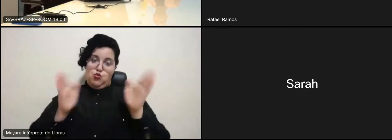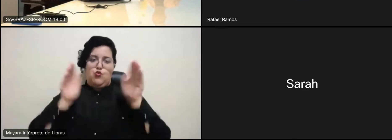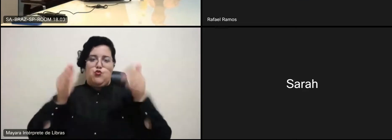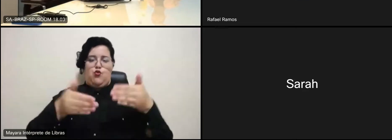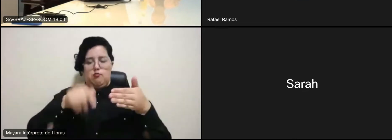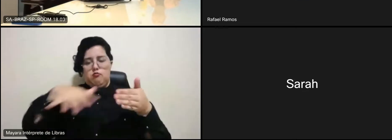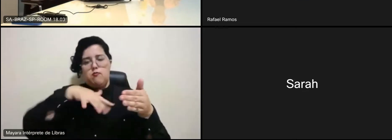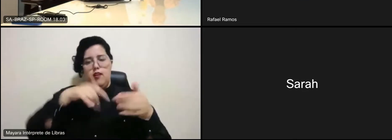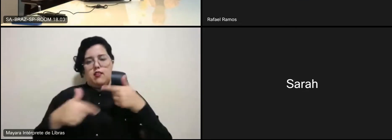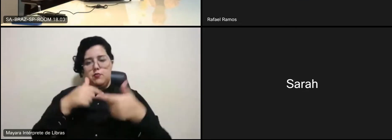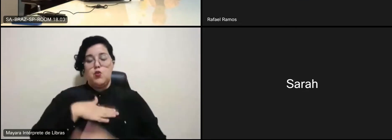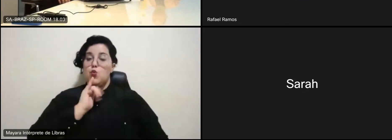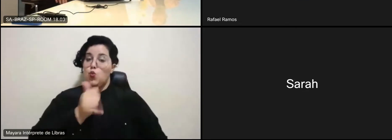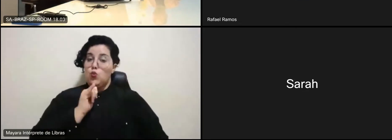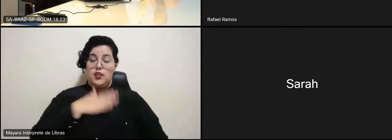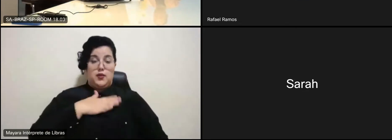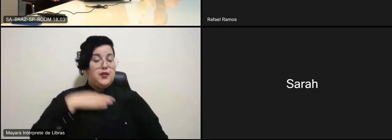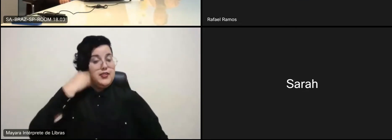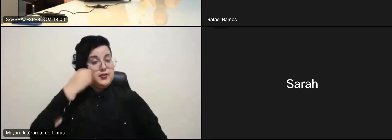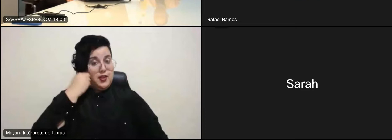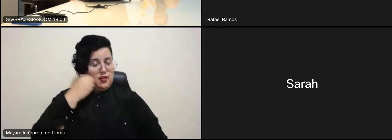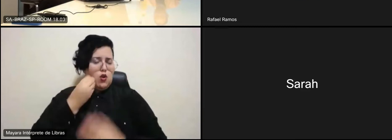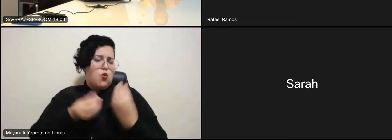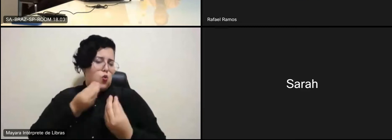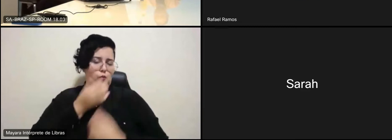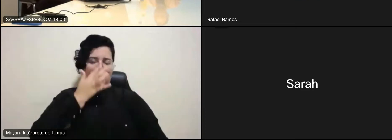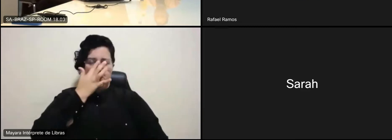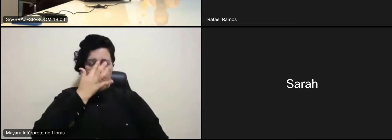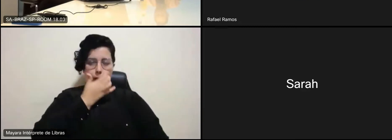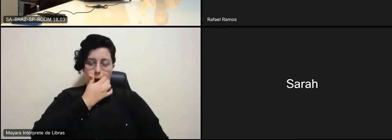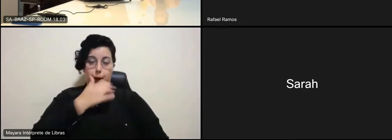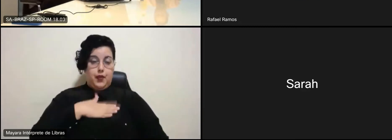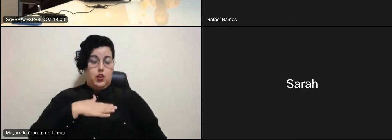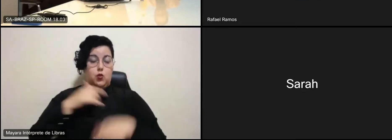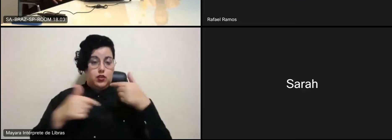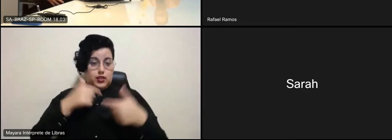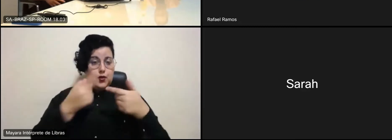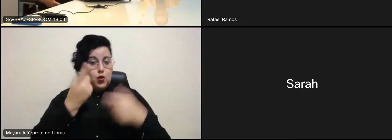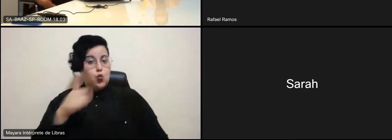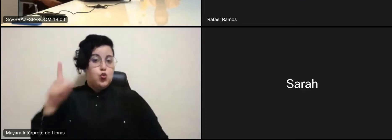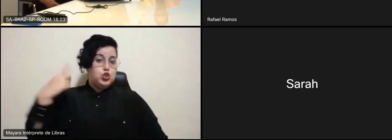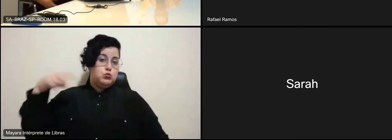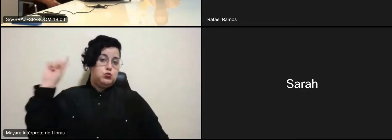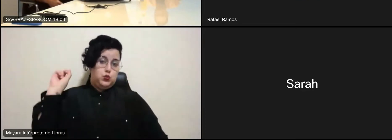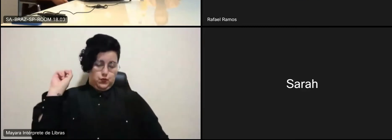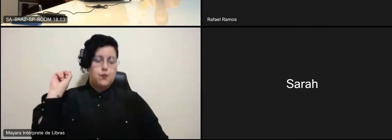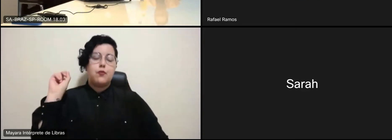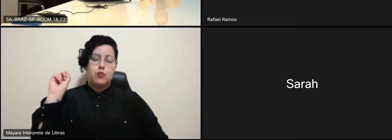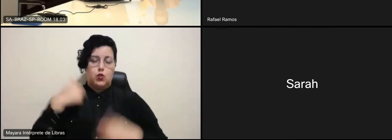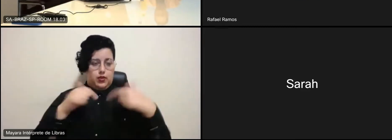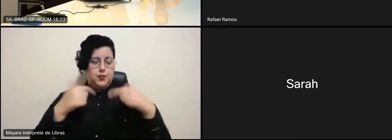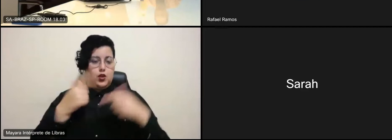experiência que eu quero contar para vocês. E foi exatamente no meu último emprego, minha última casa antes da Suizê, que eu